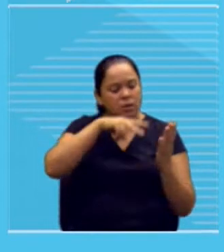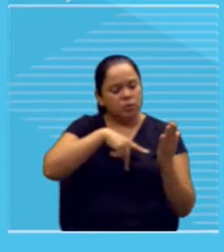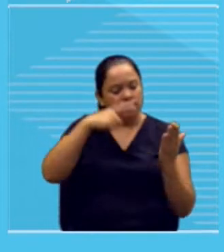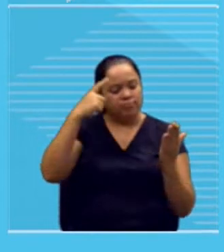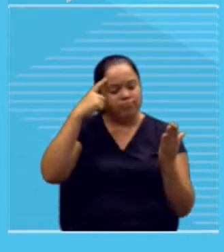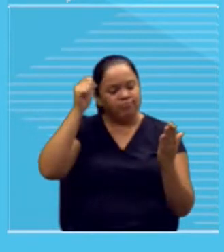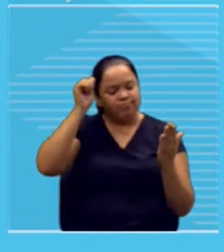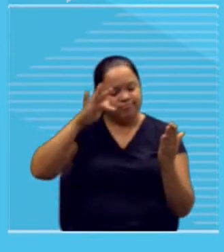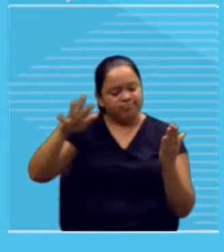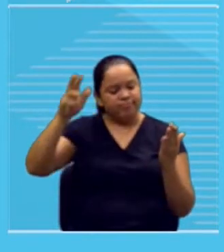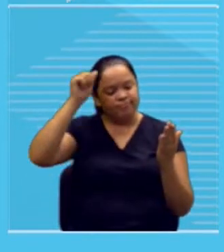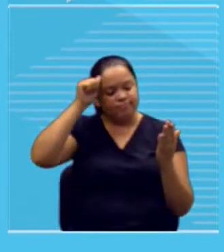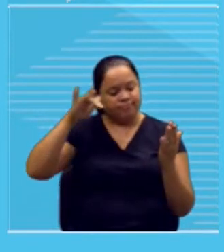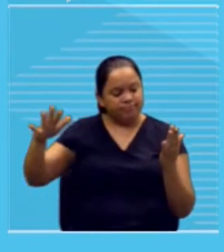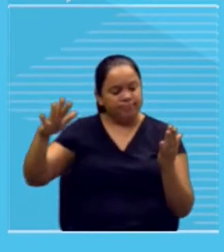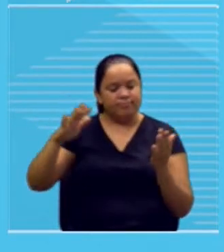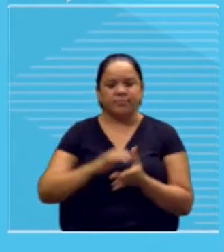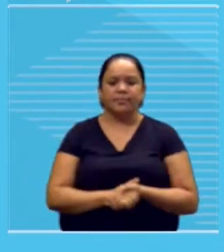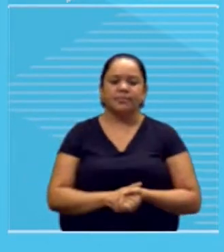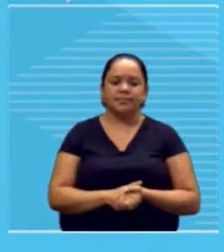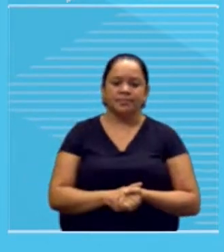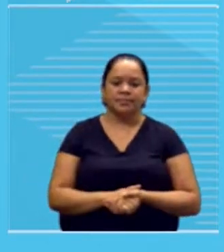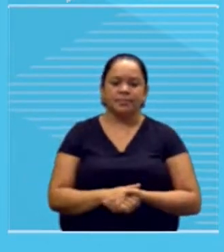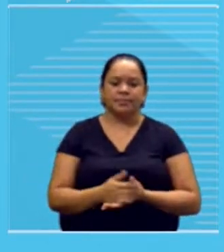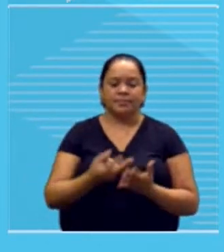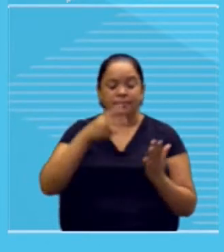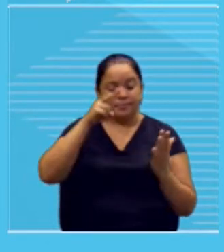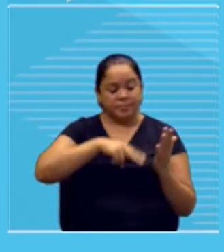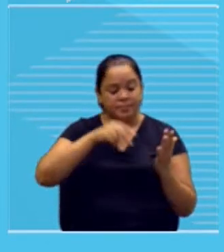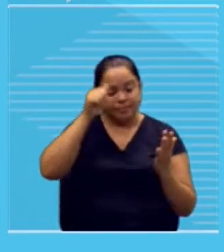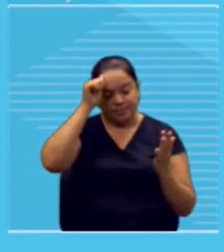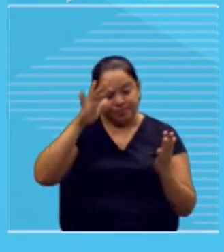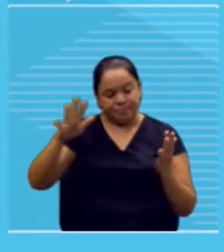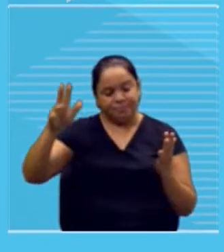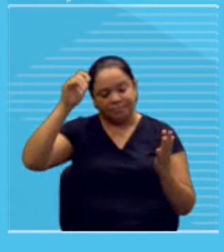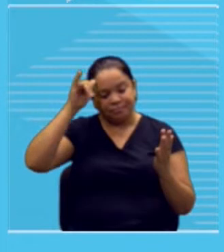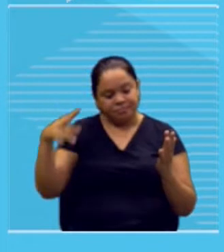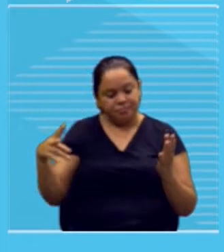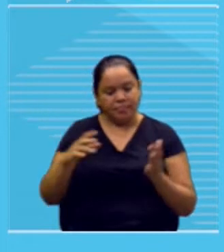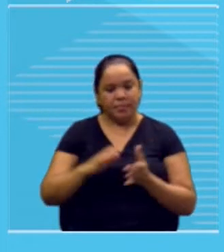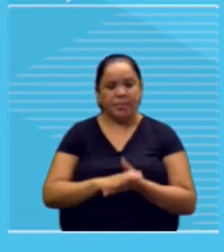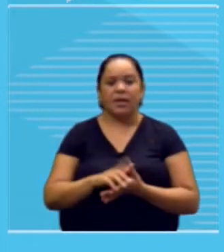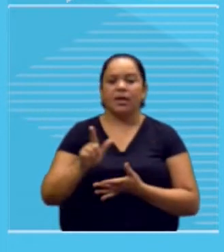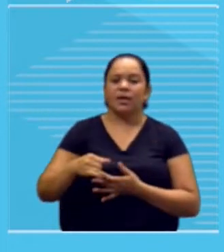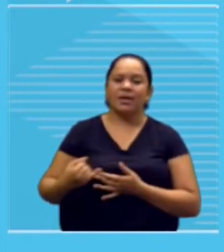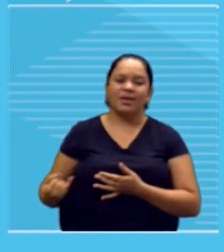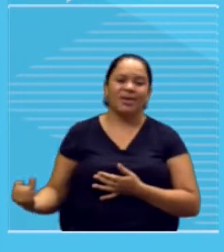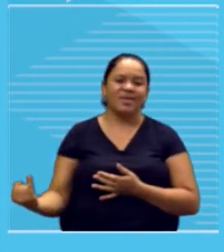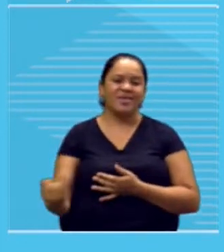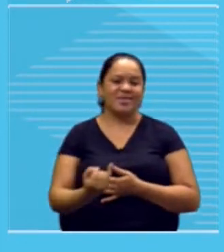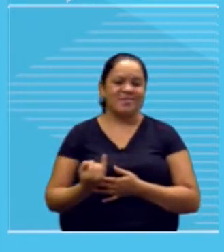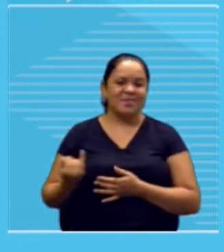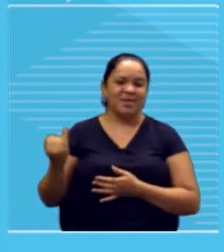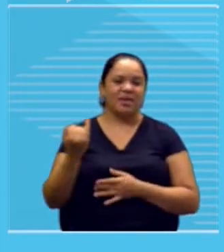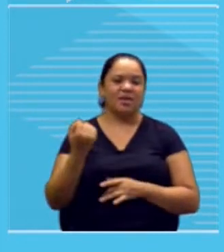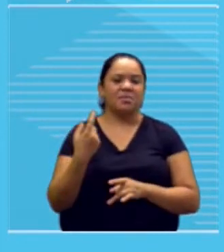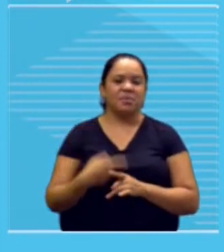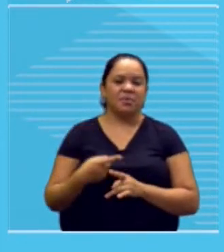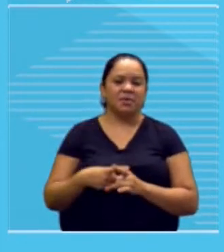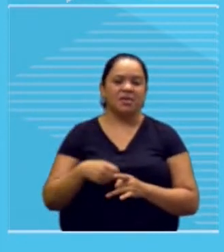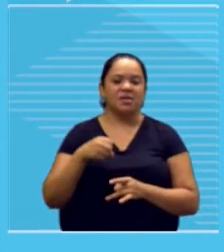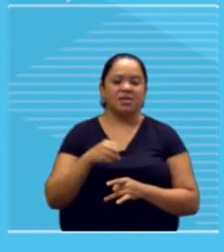tá bom gente a leitura silenciosa galera é importantíssimo porque se você lê em voz alta você